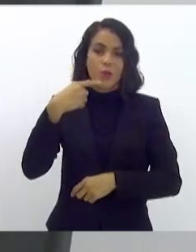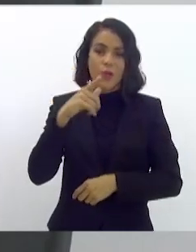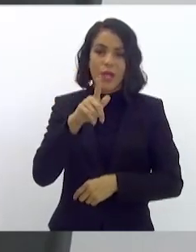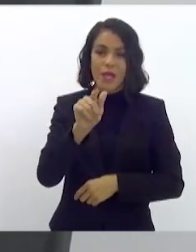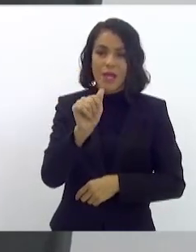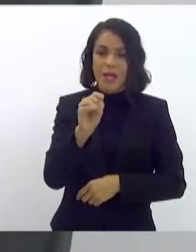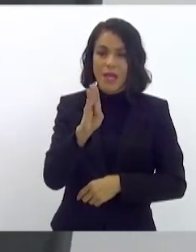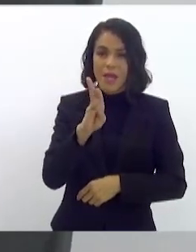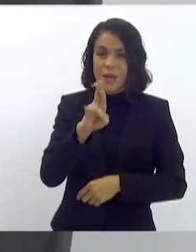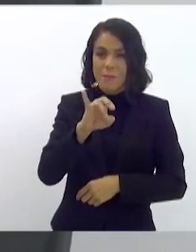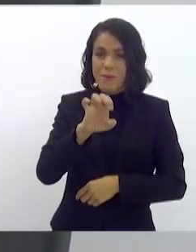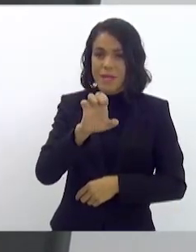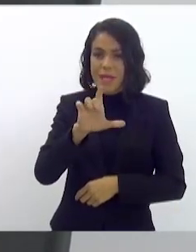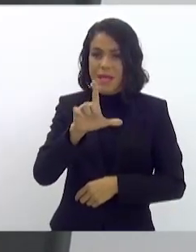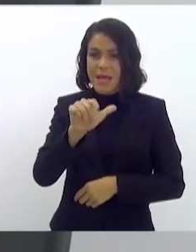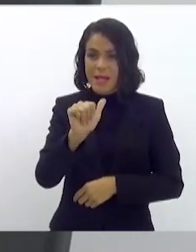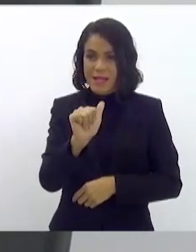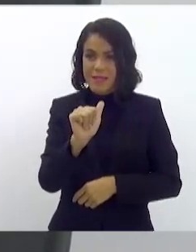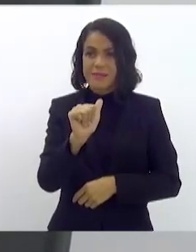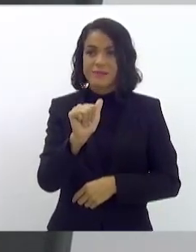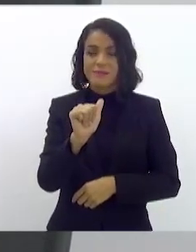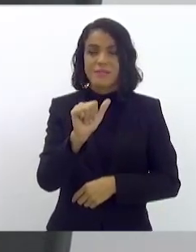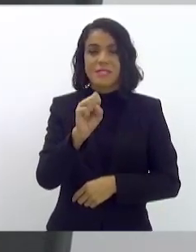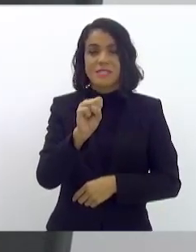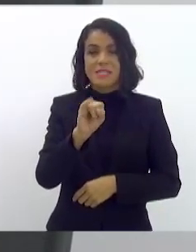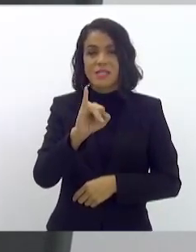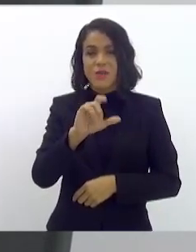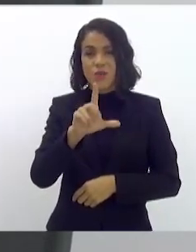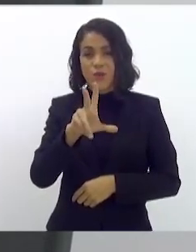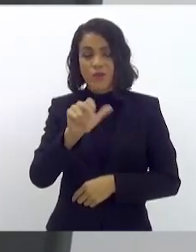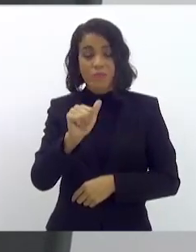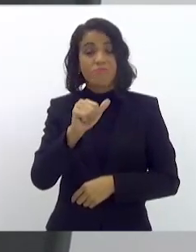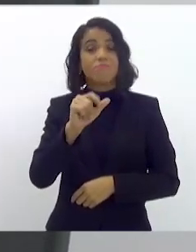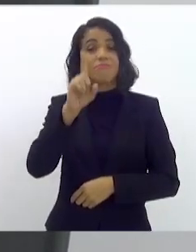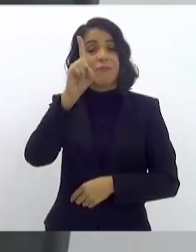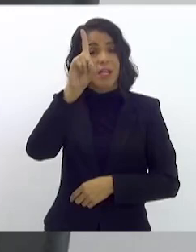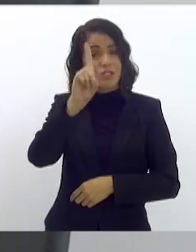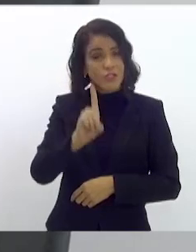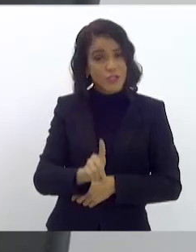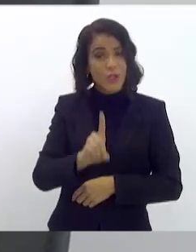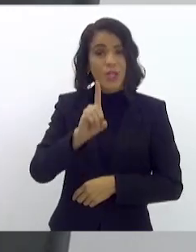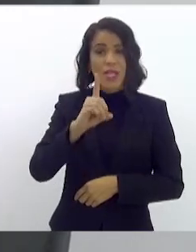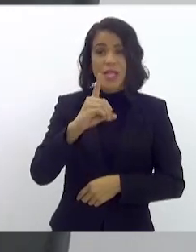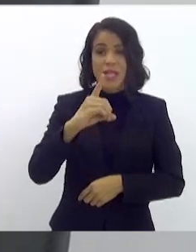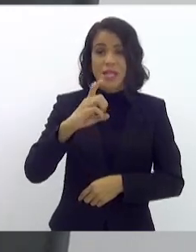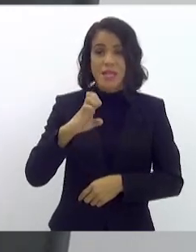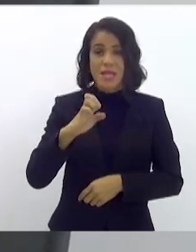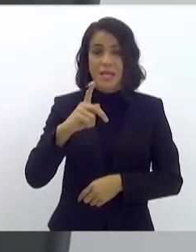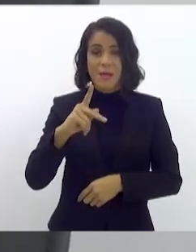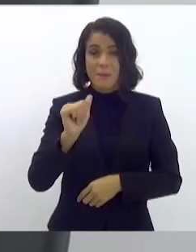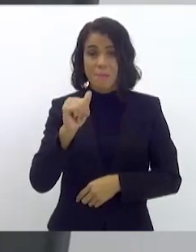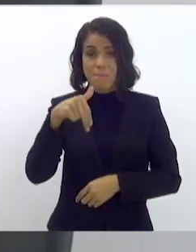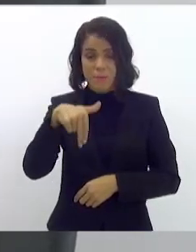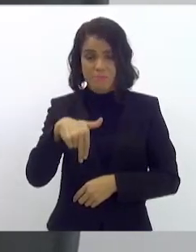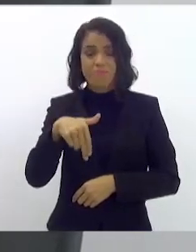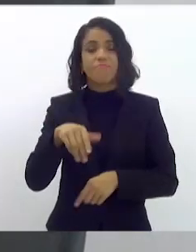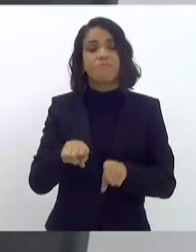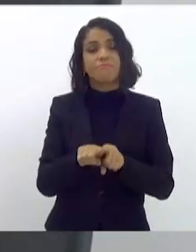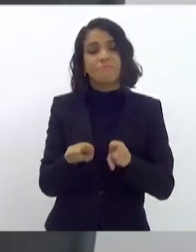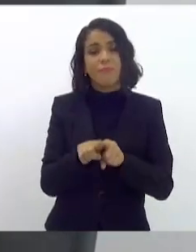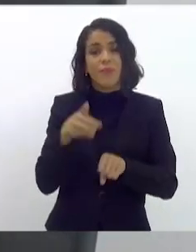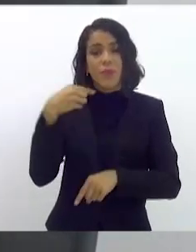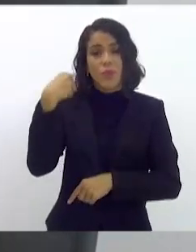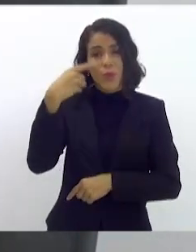é Gabriela da Silva, que é diretora do DEPAM, e ela sugere também a doutora